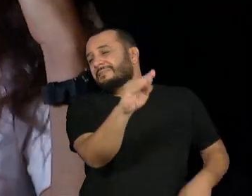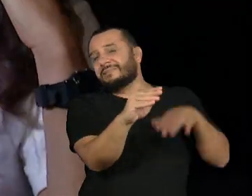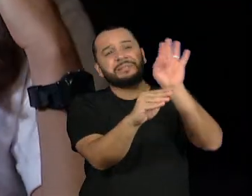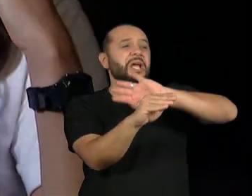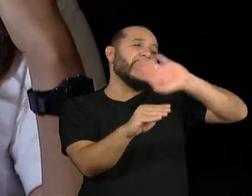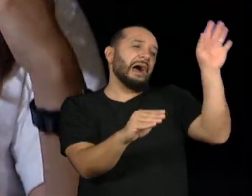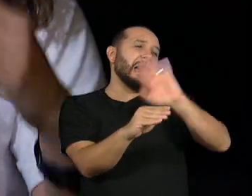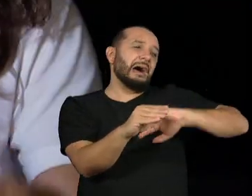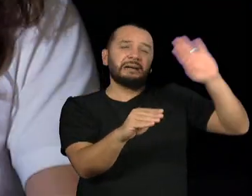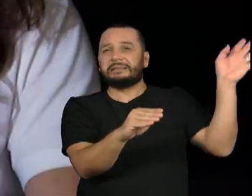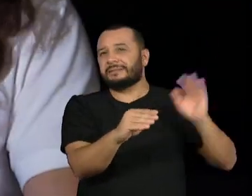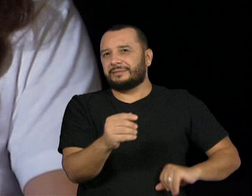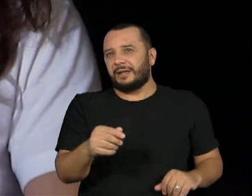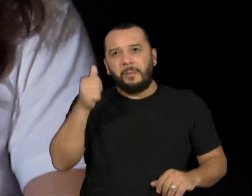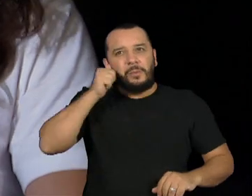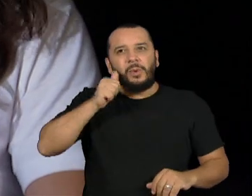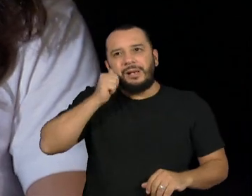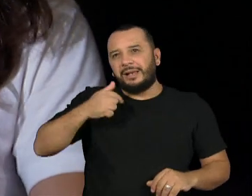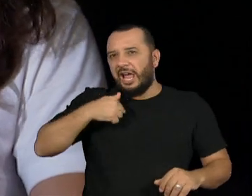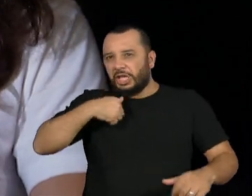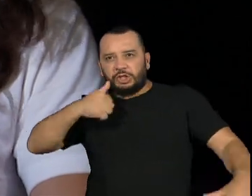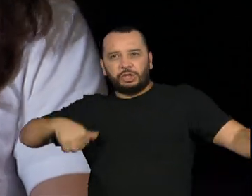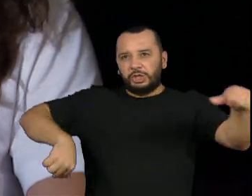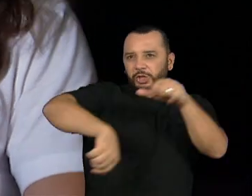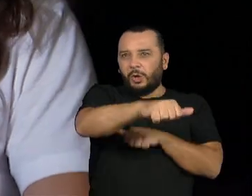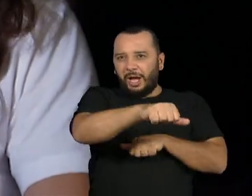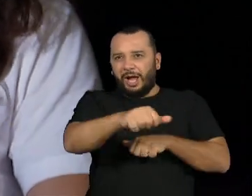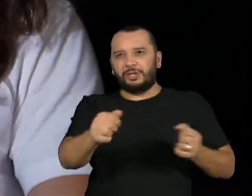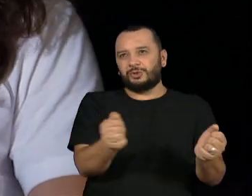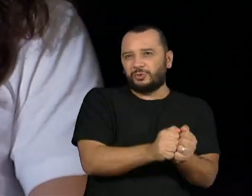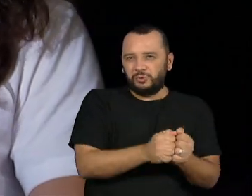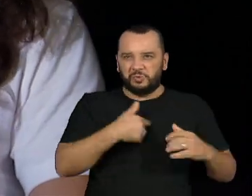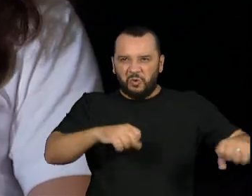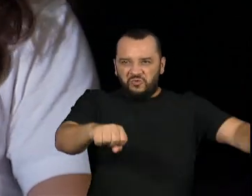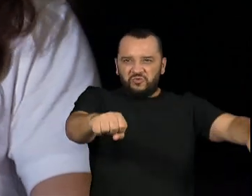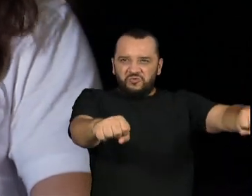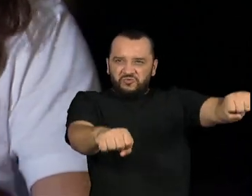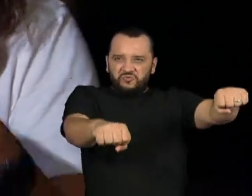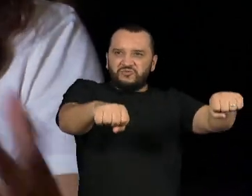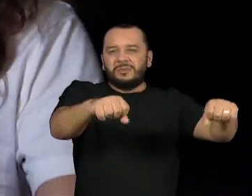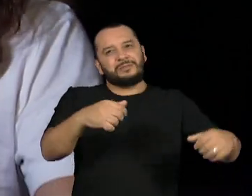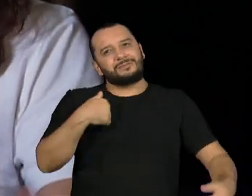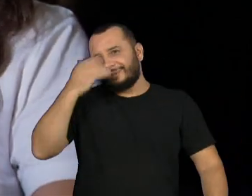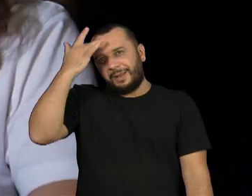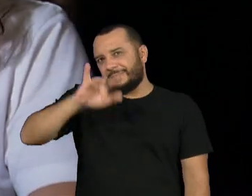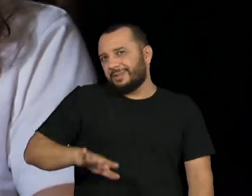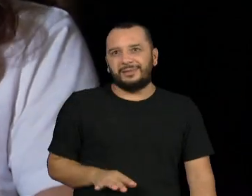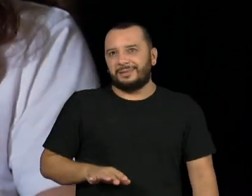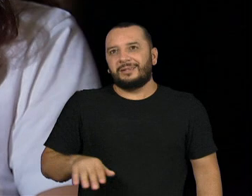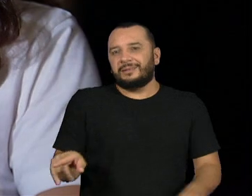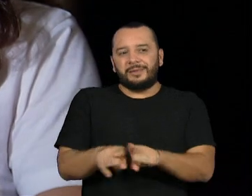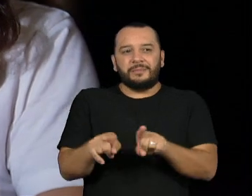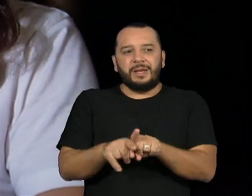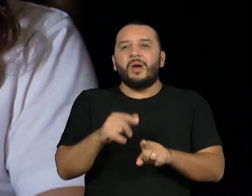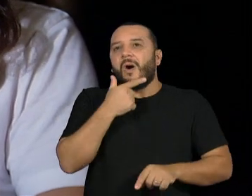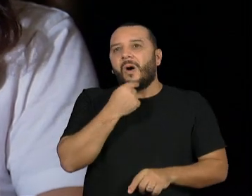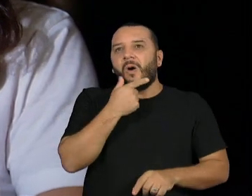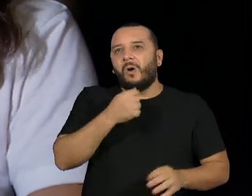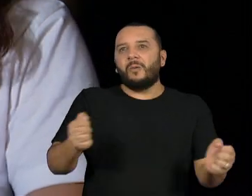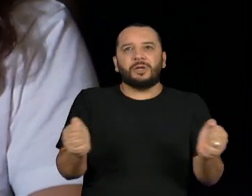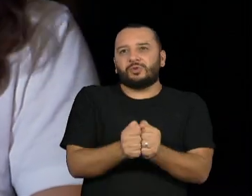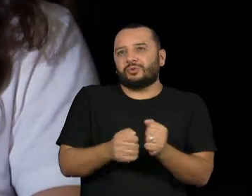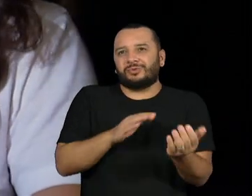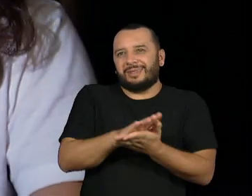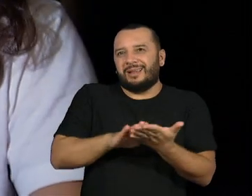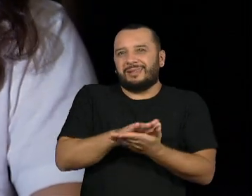sem nem imaginar que um dia elas poderiam estar nesses barcos e, às vezes, comandar os próprios barcos. Às vezes, sem nenhum homem ao redor. E eu,